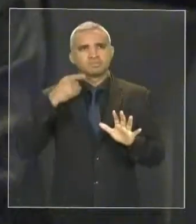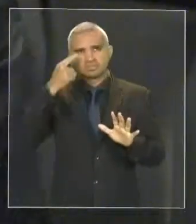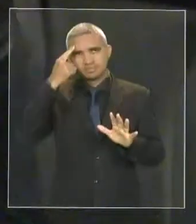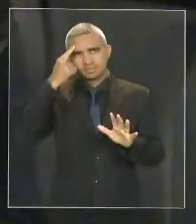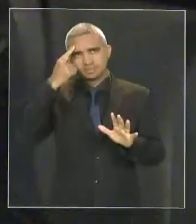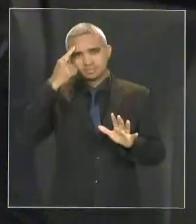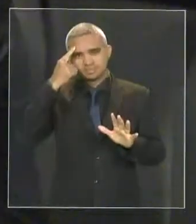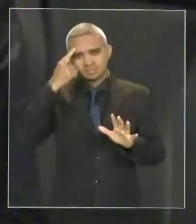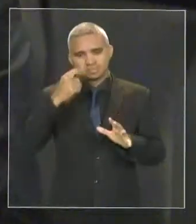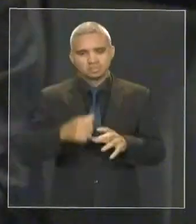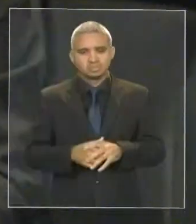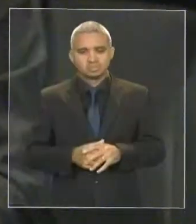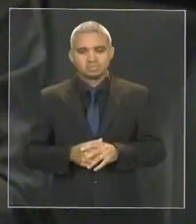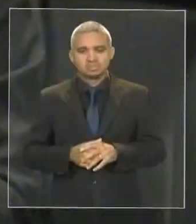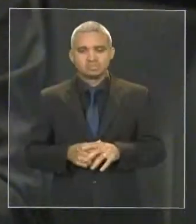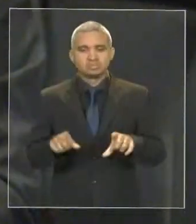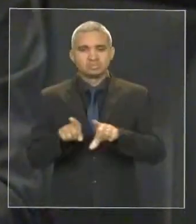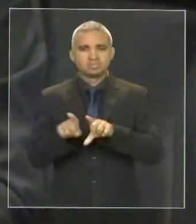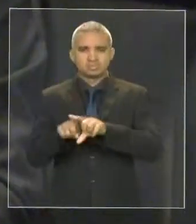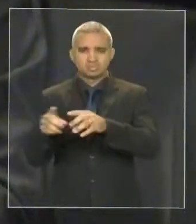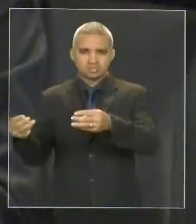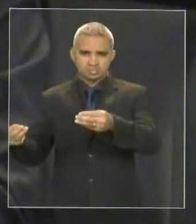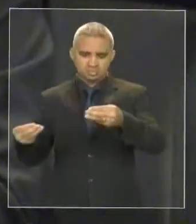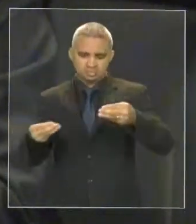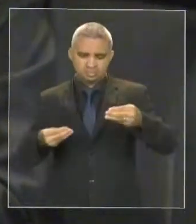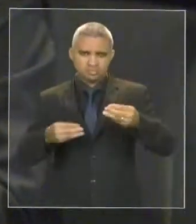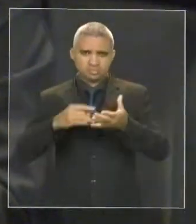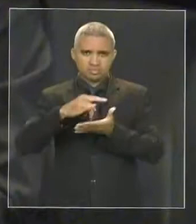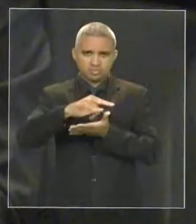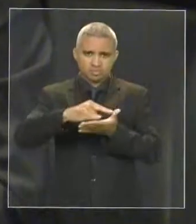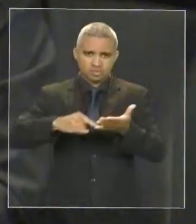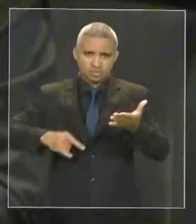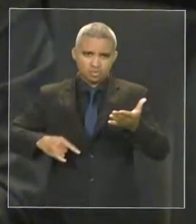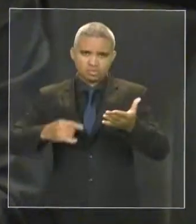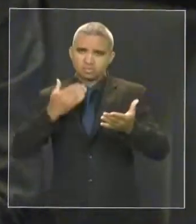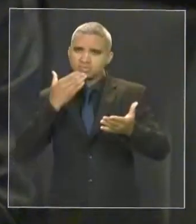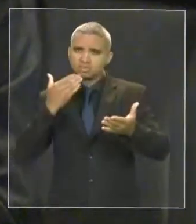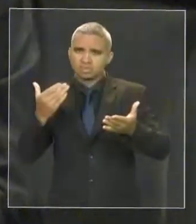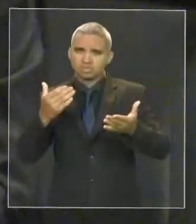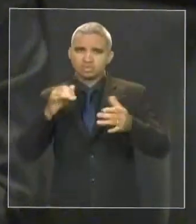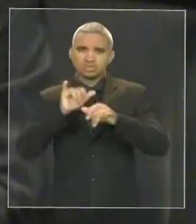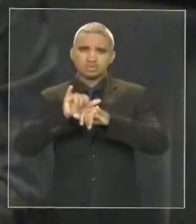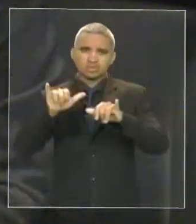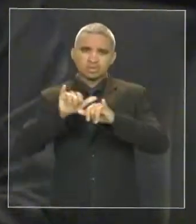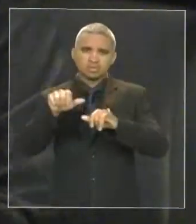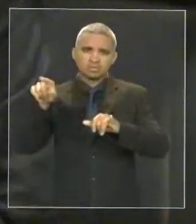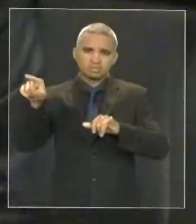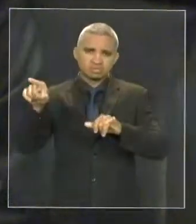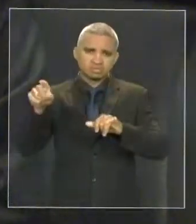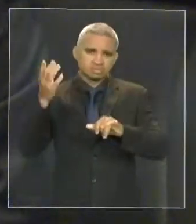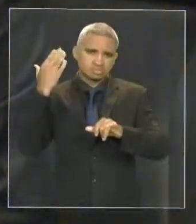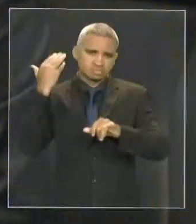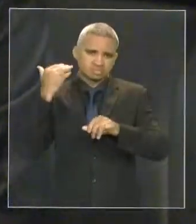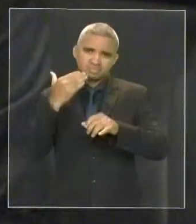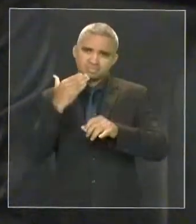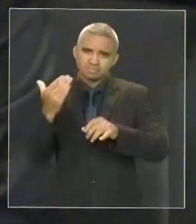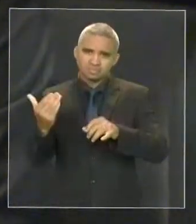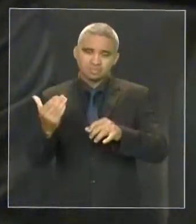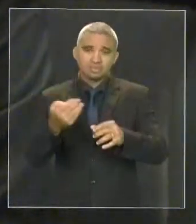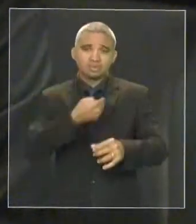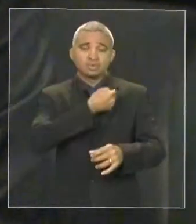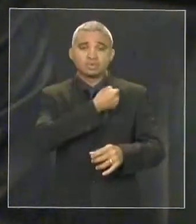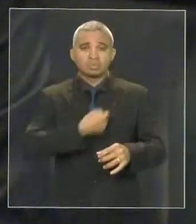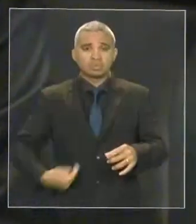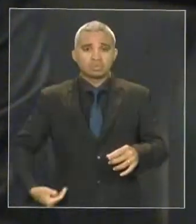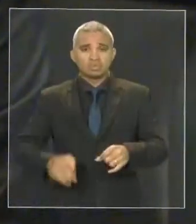às mãos um documento, um pedido de informação que Vossa Excelência fez, onde o governo do Estado confirma que